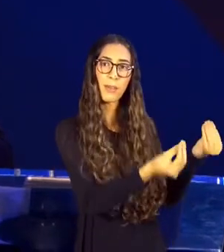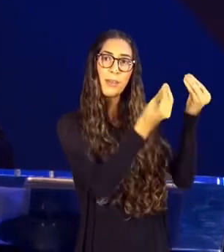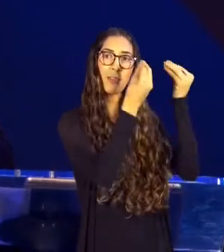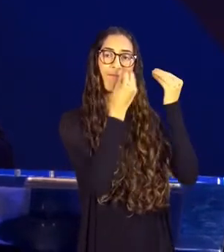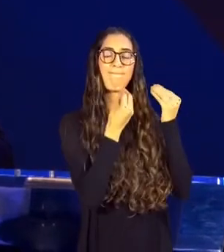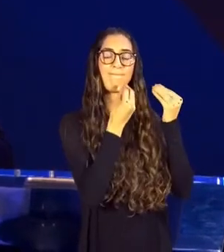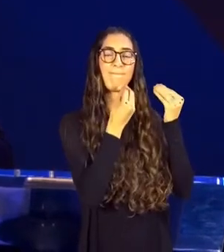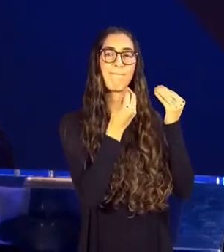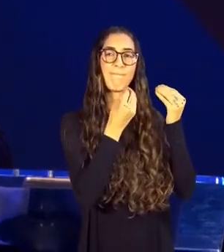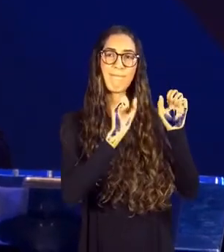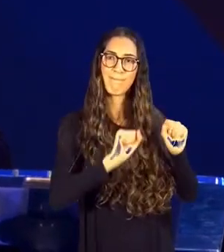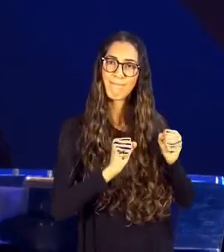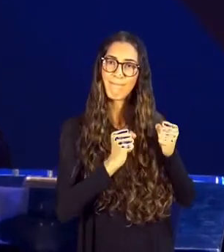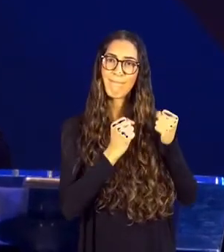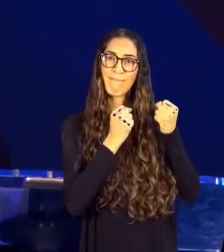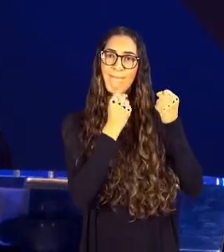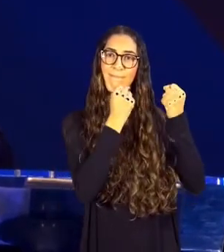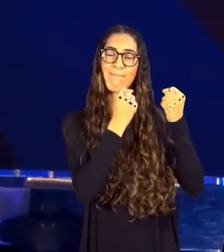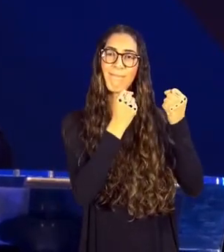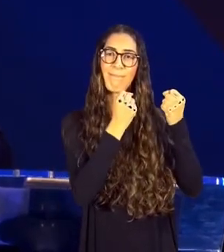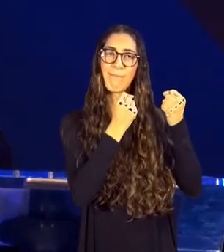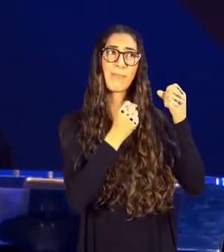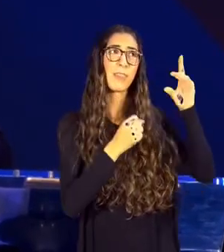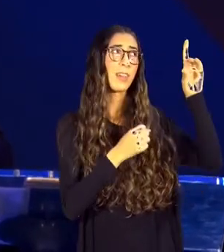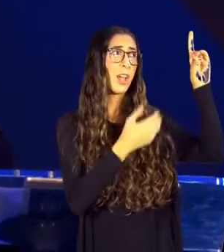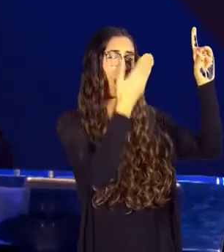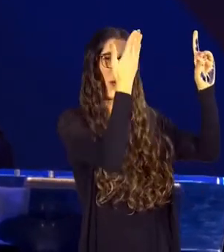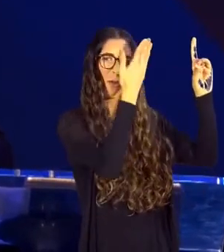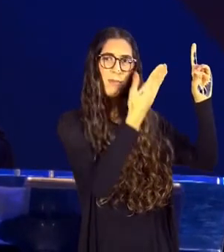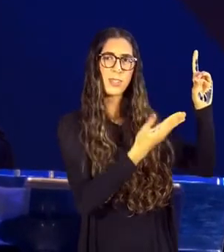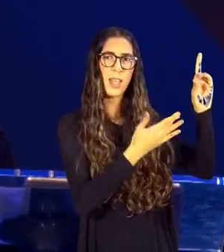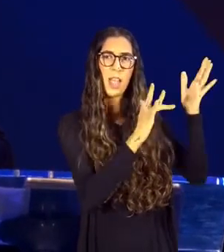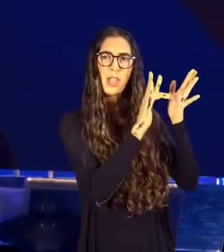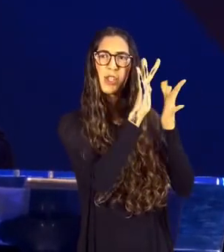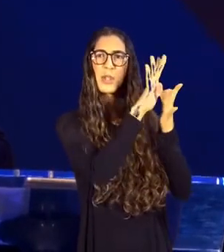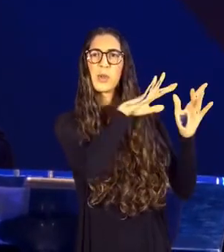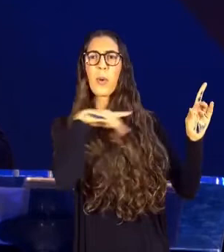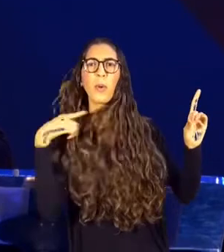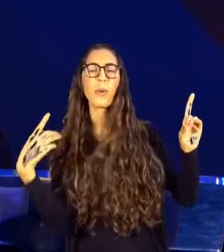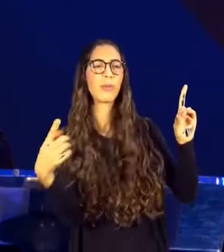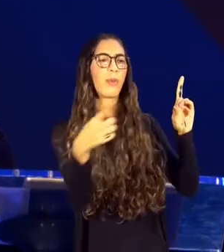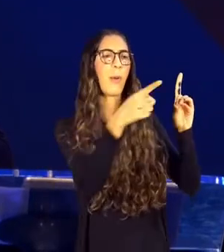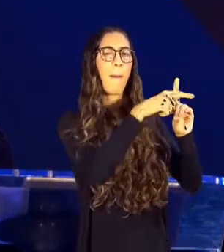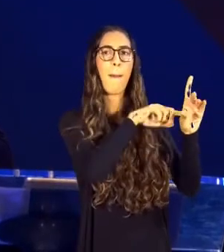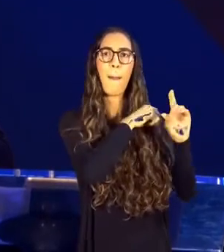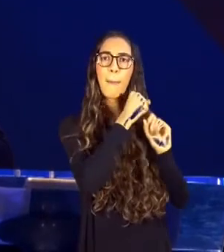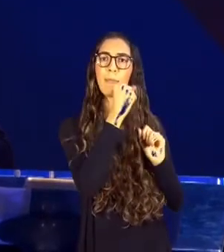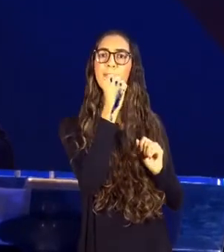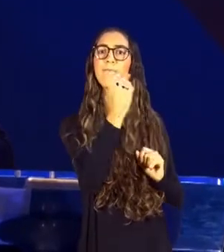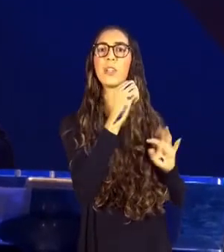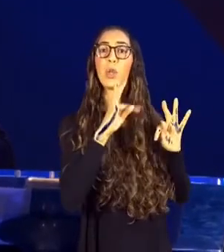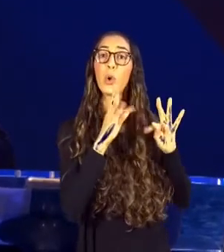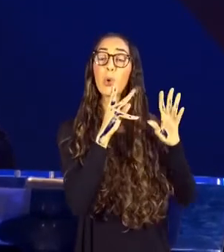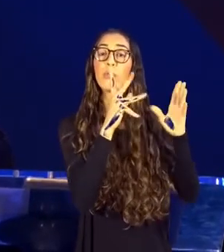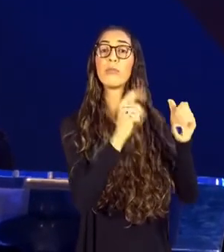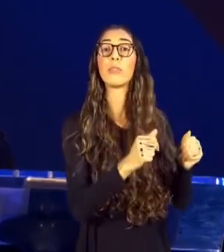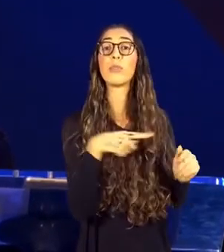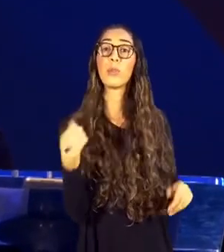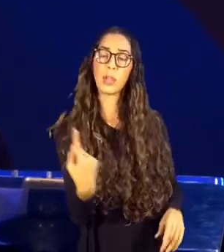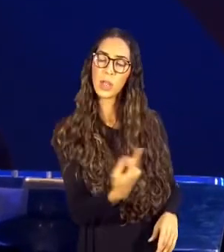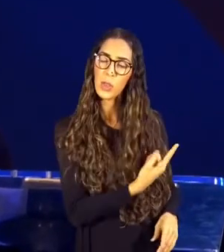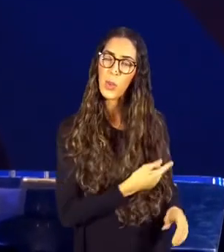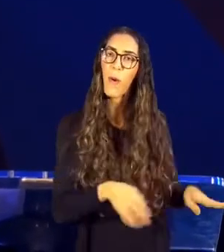destruir fortalezas. O Senhor já venceu todas as coisas na cruz do Calvário, e nós somos mais do que